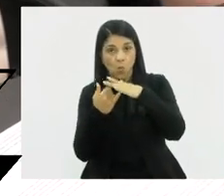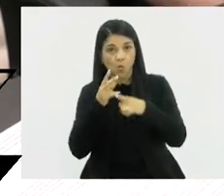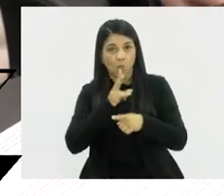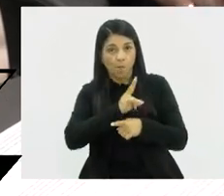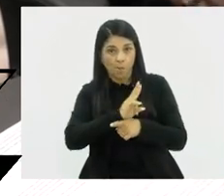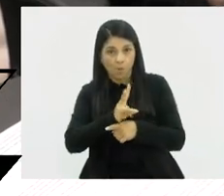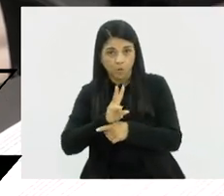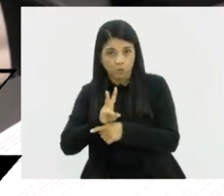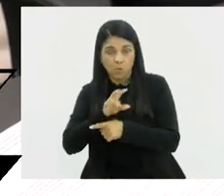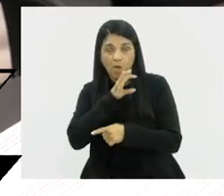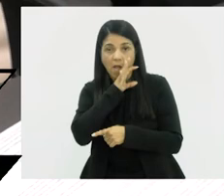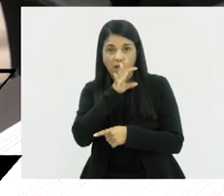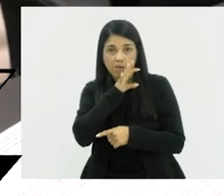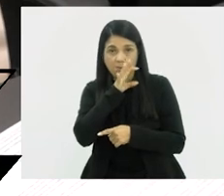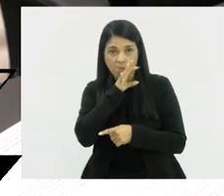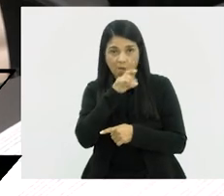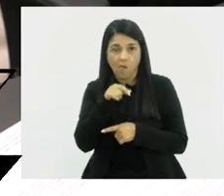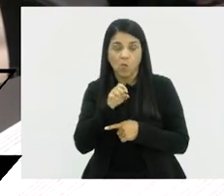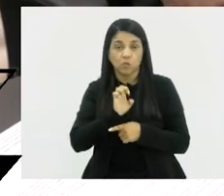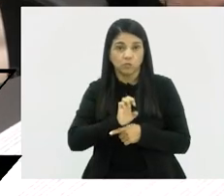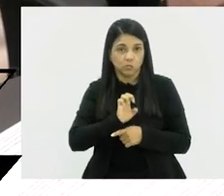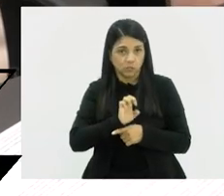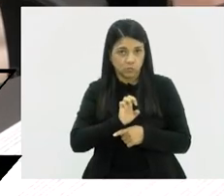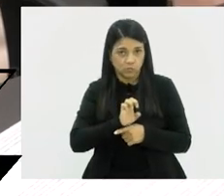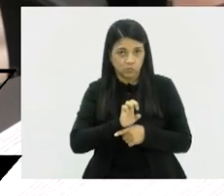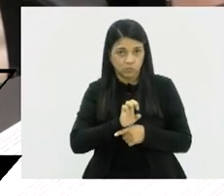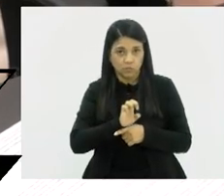proteção animal estadual